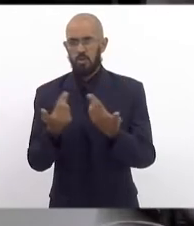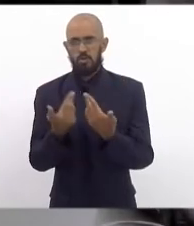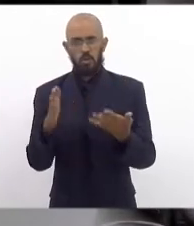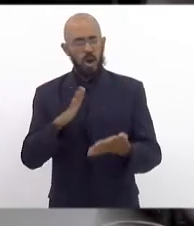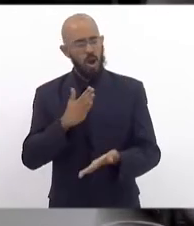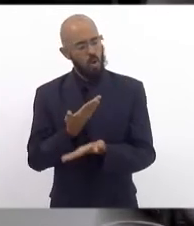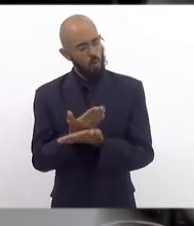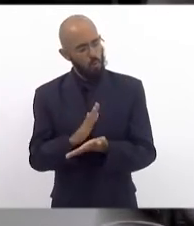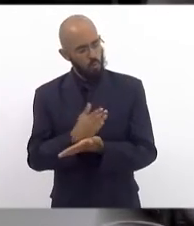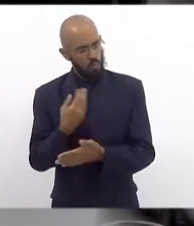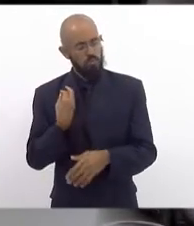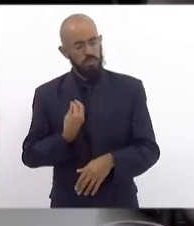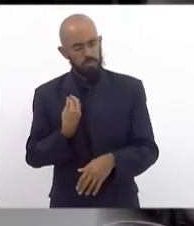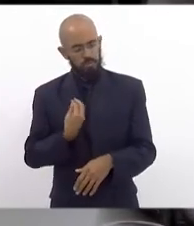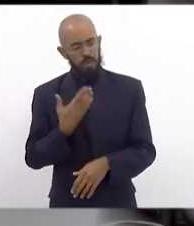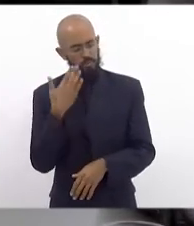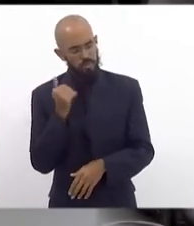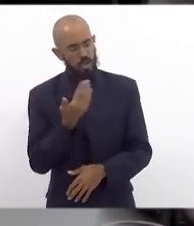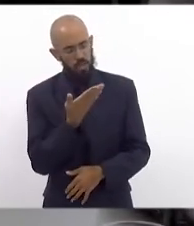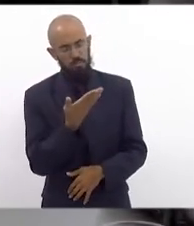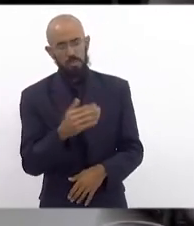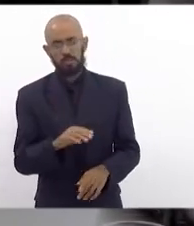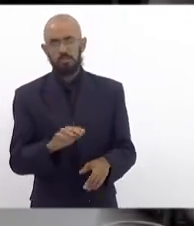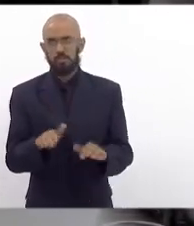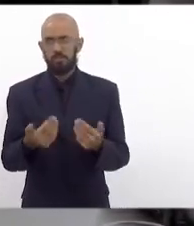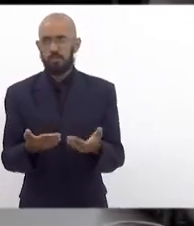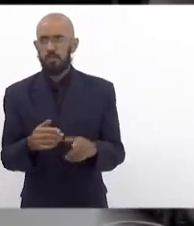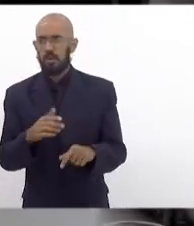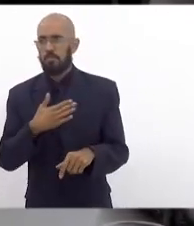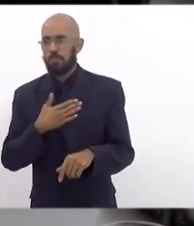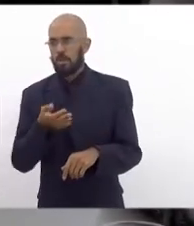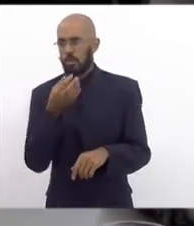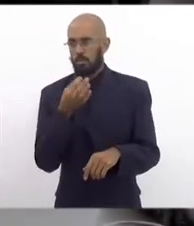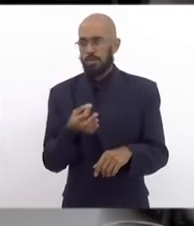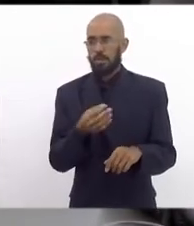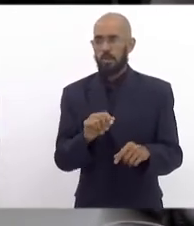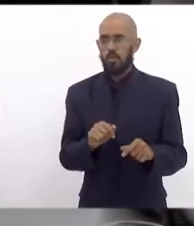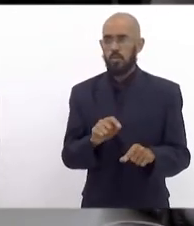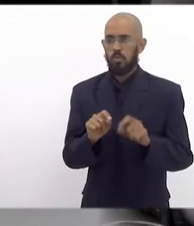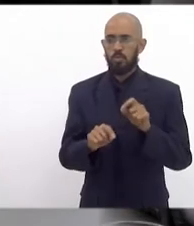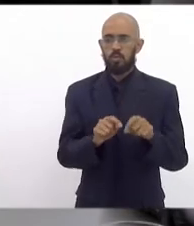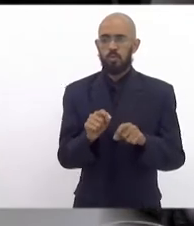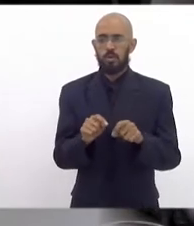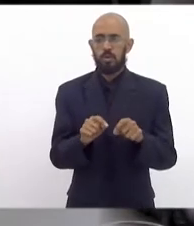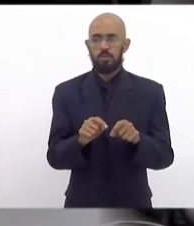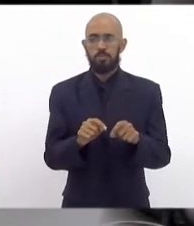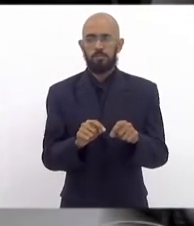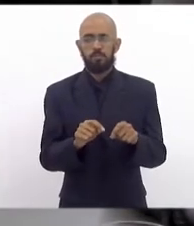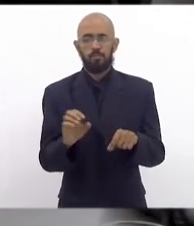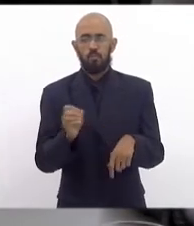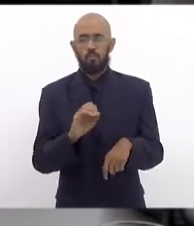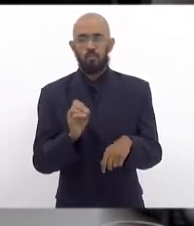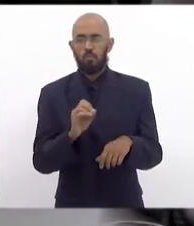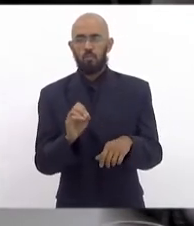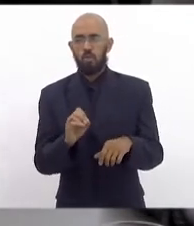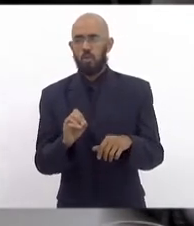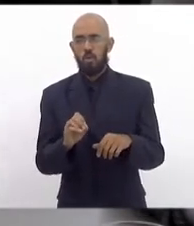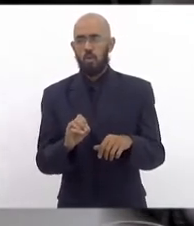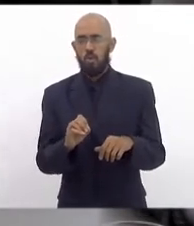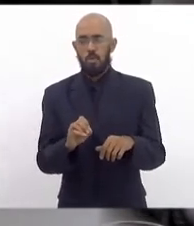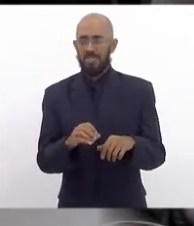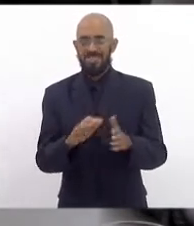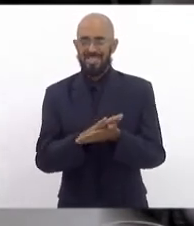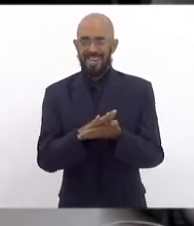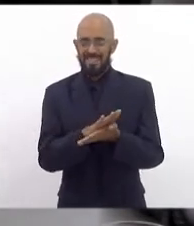que tá aqui presente que participou dessa discussão eu acho que é Considero que nenhum ponto da Lei no